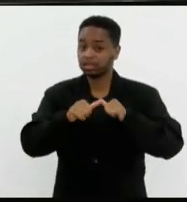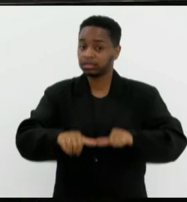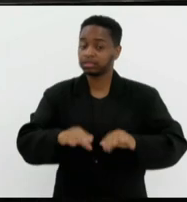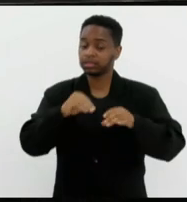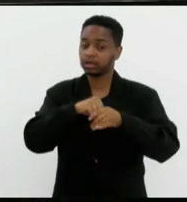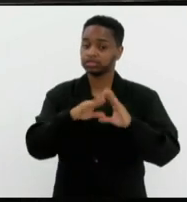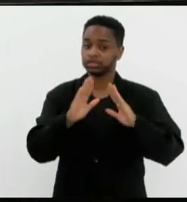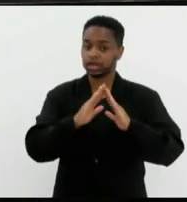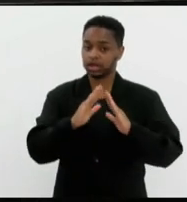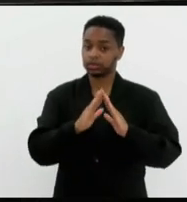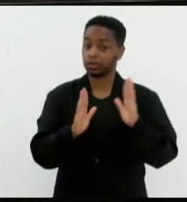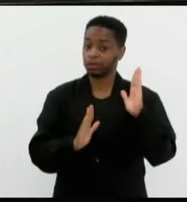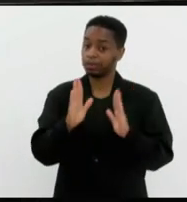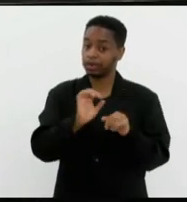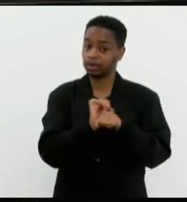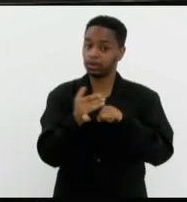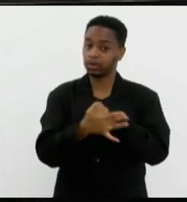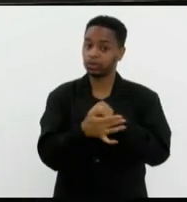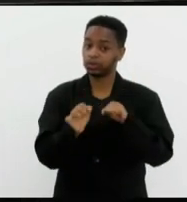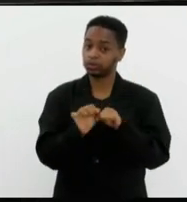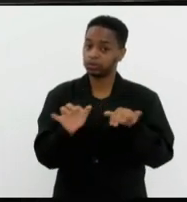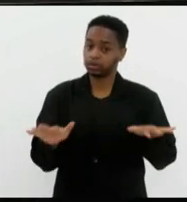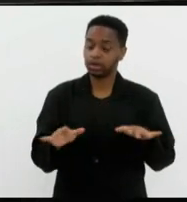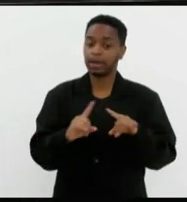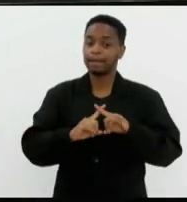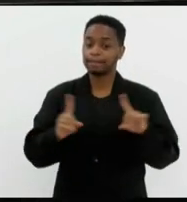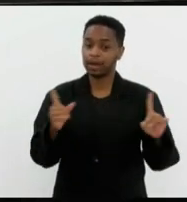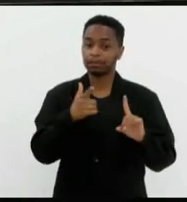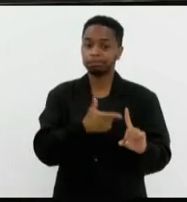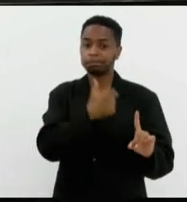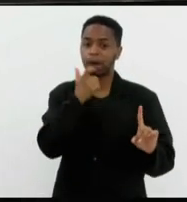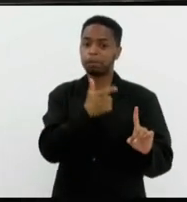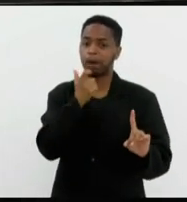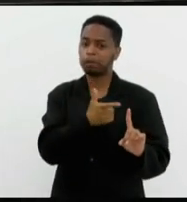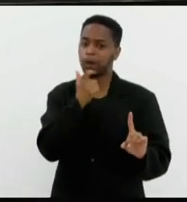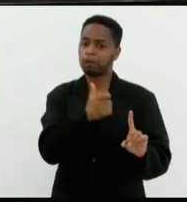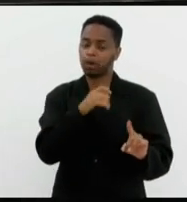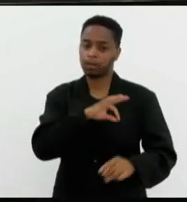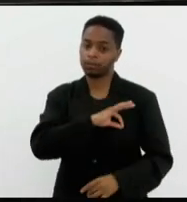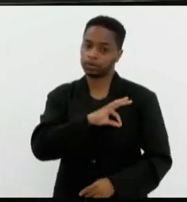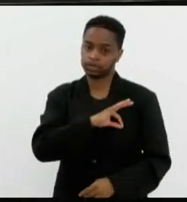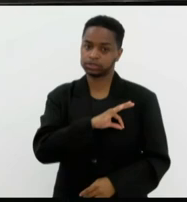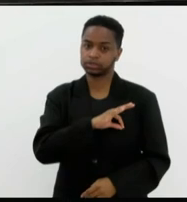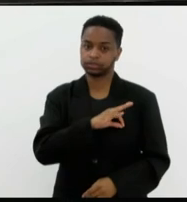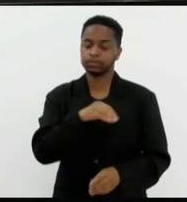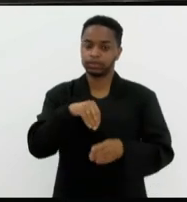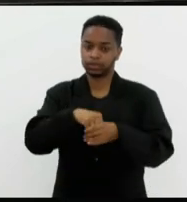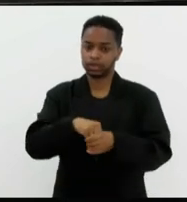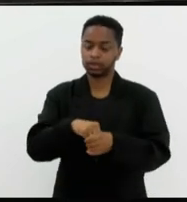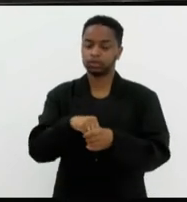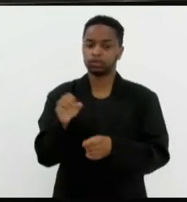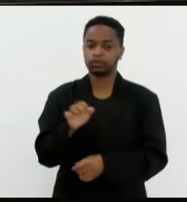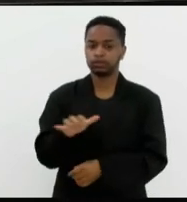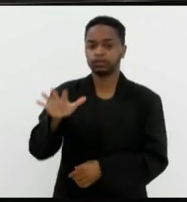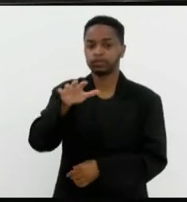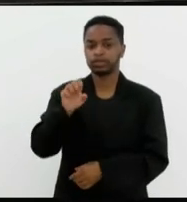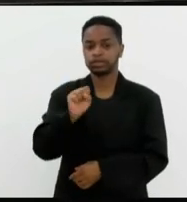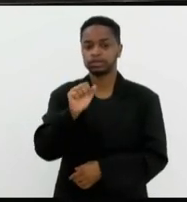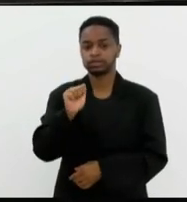dentro de casa, no meio da pandemia, e foi barbaramente assassinado na comunidade do Complexo do